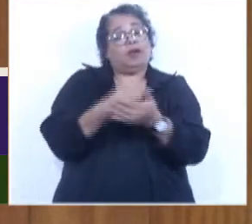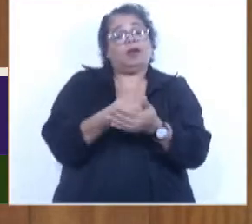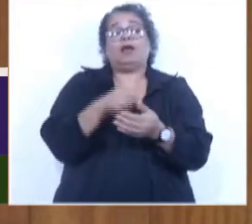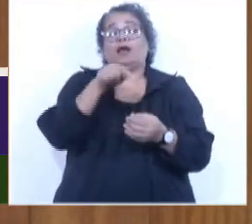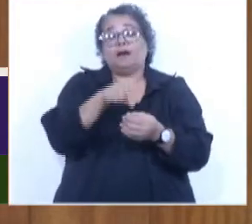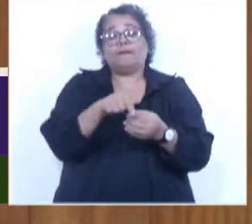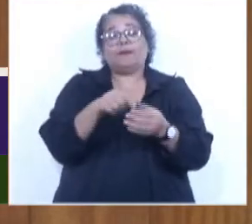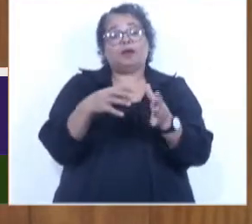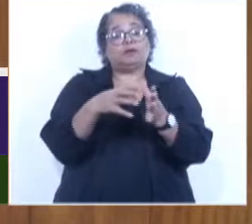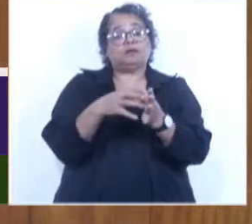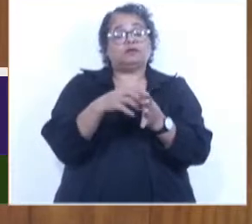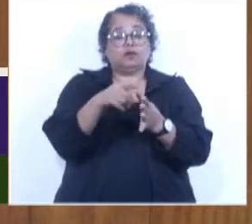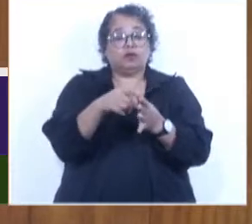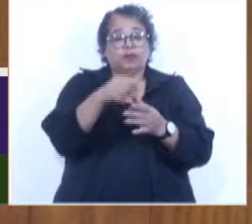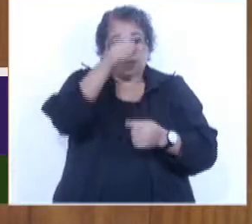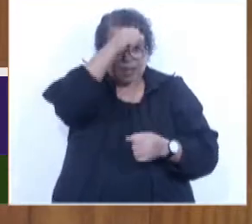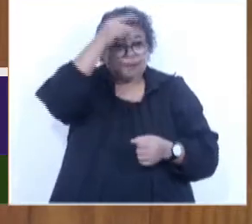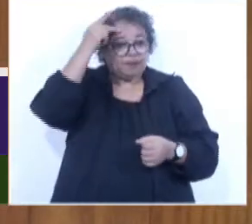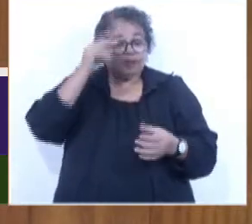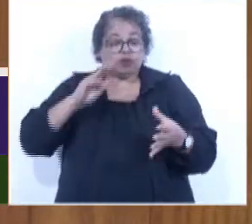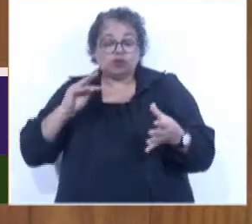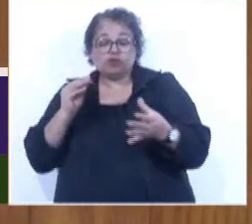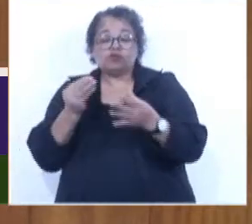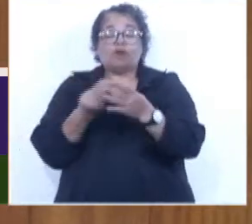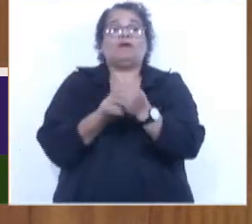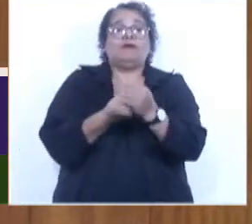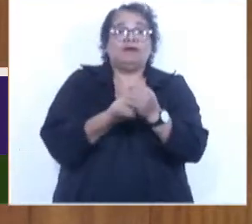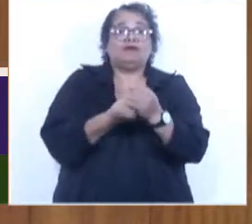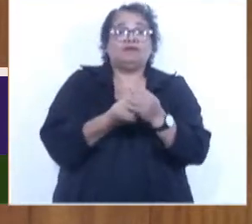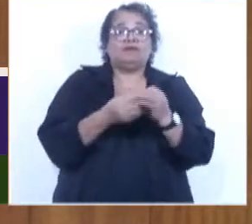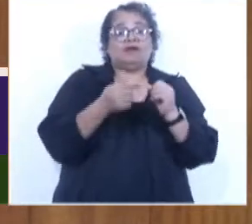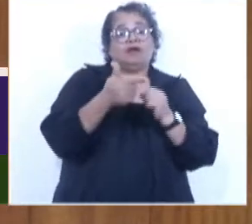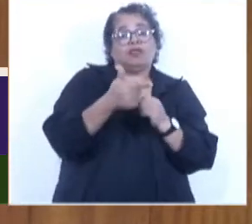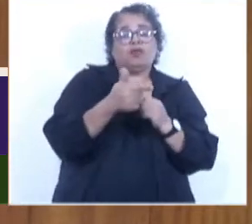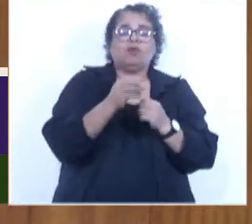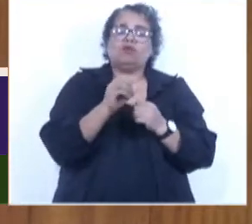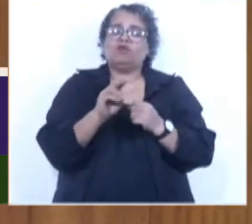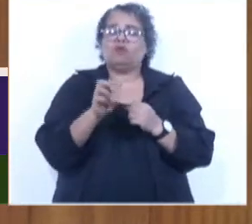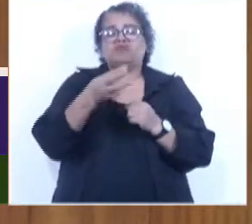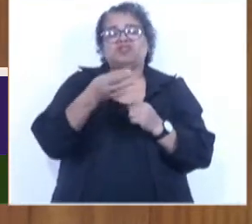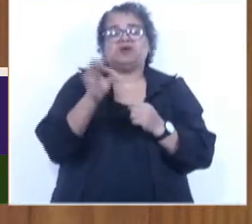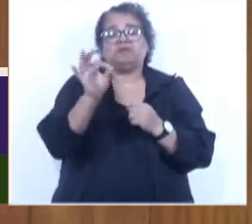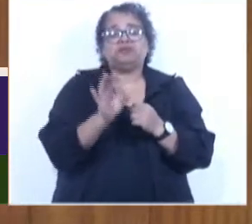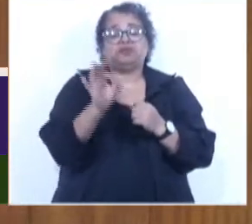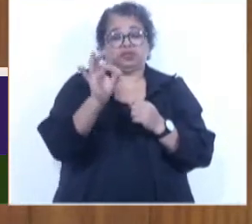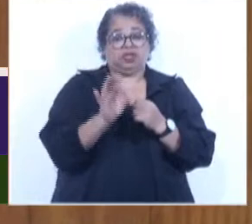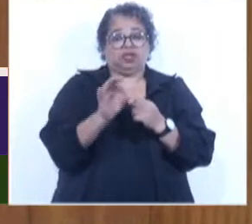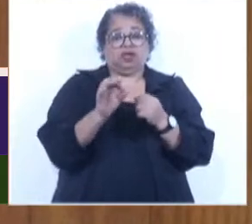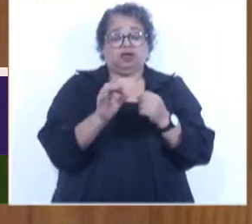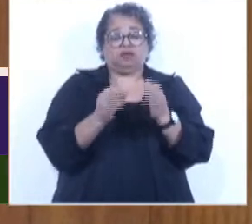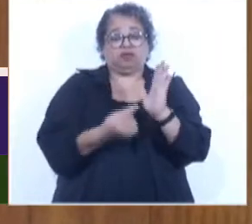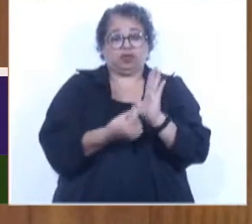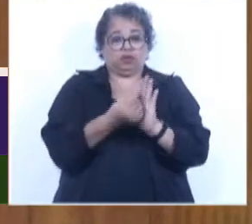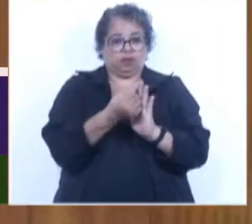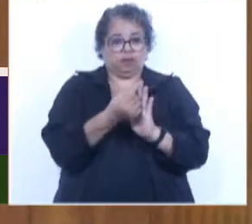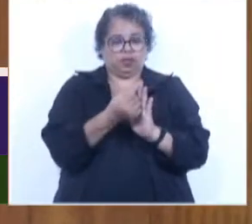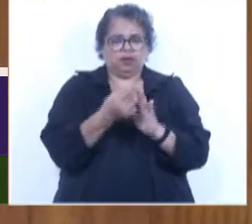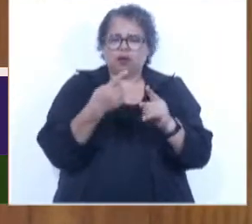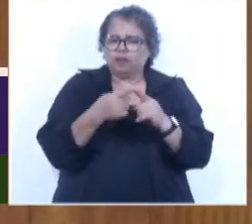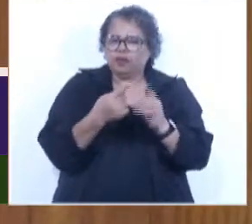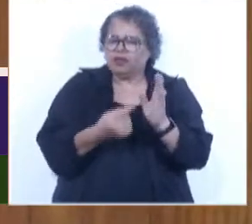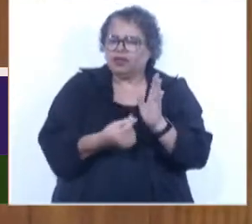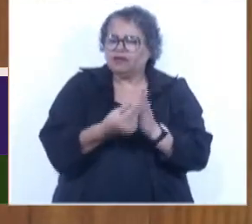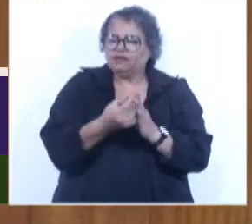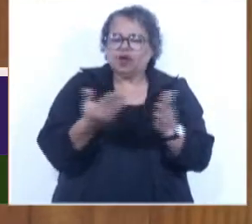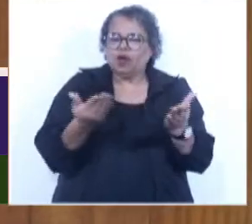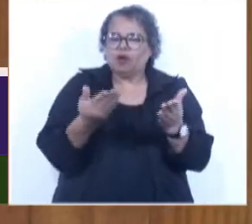a prefeitura entra complementando com valor que vai dar de 2 a 3% do orçamento público e por que que esse dinheiro vai ser maior do que